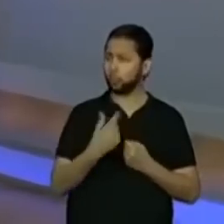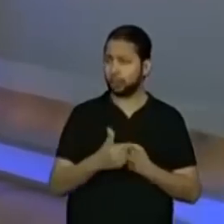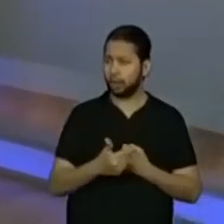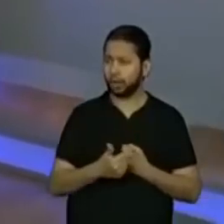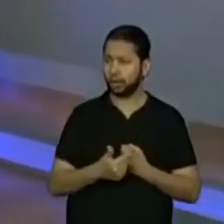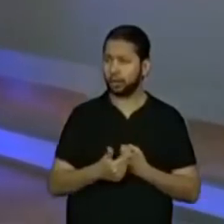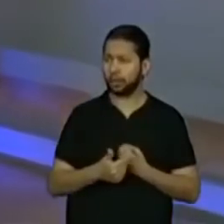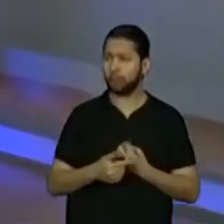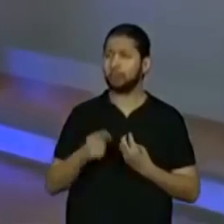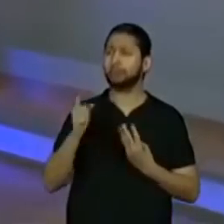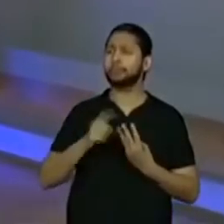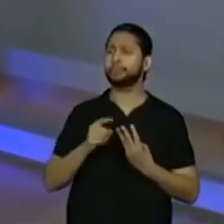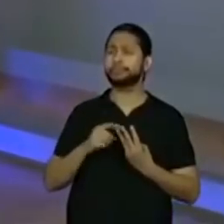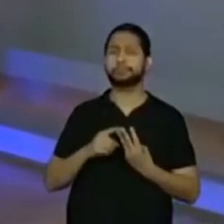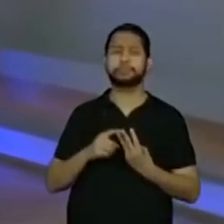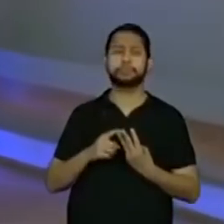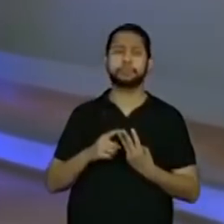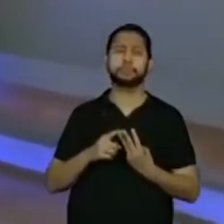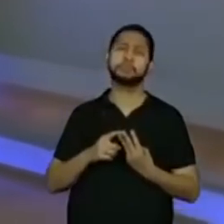rei: